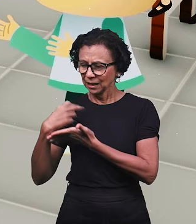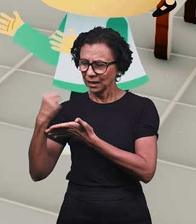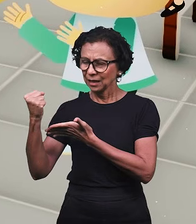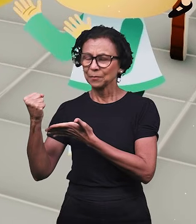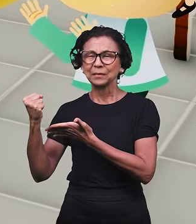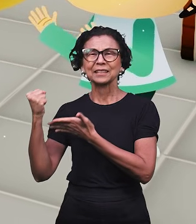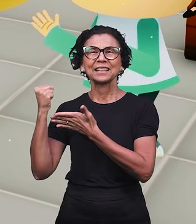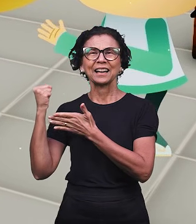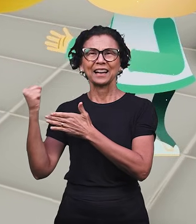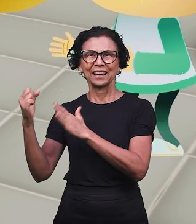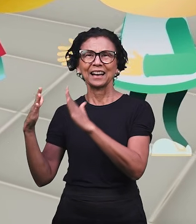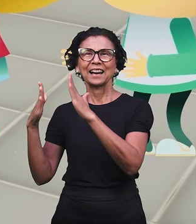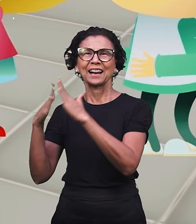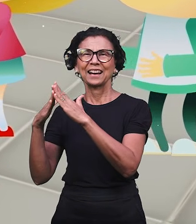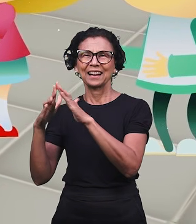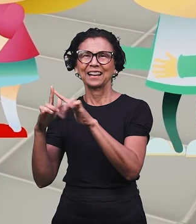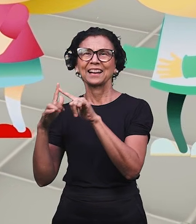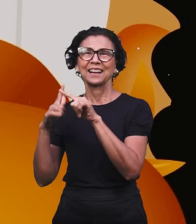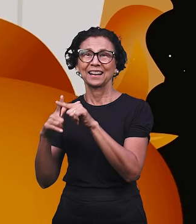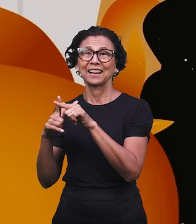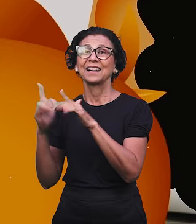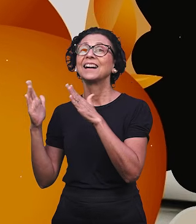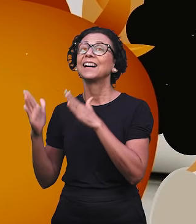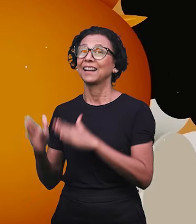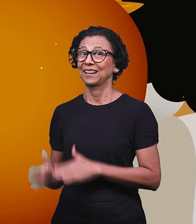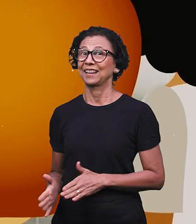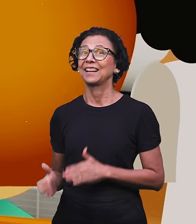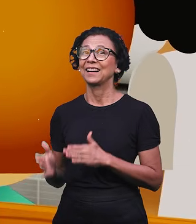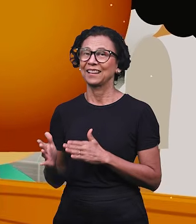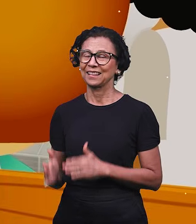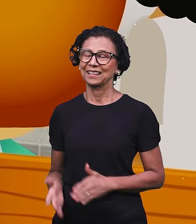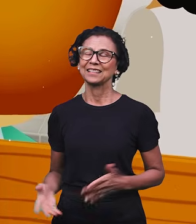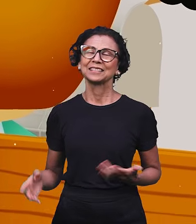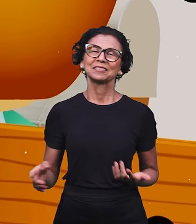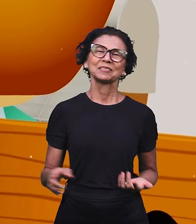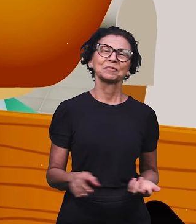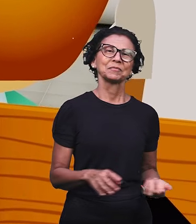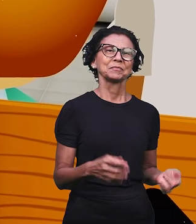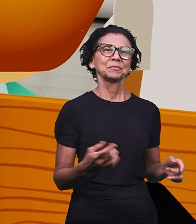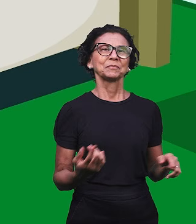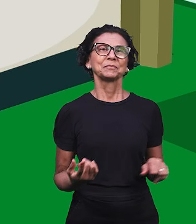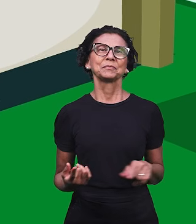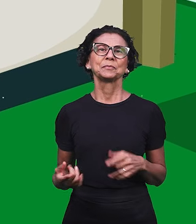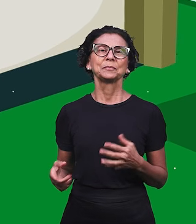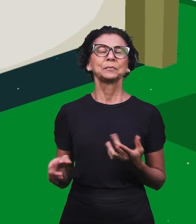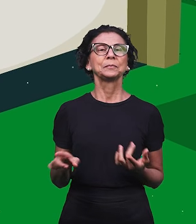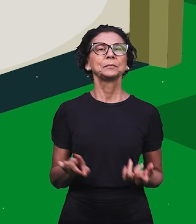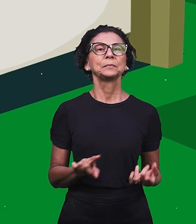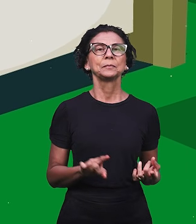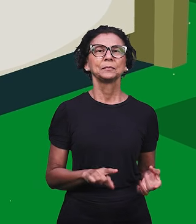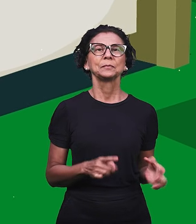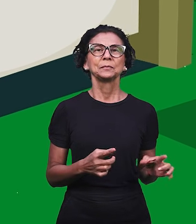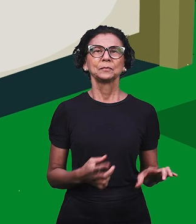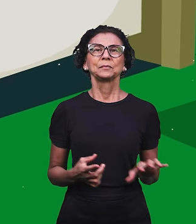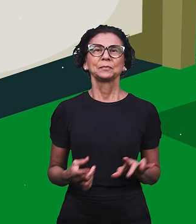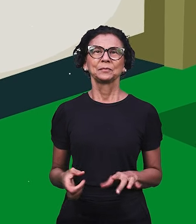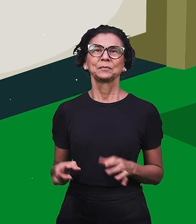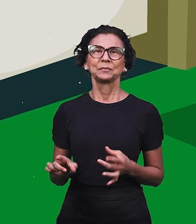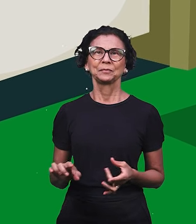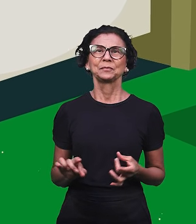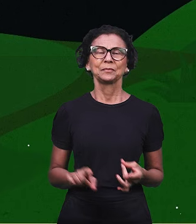Ele virá para buscar a igreja fiel. Tudo aqui há